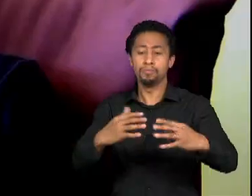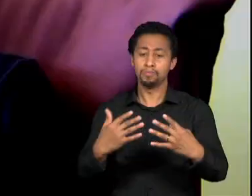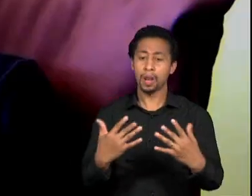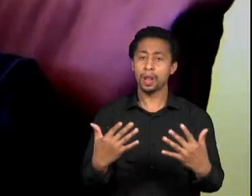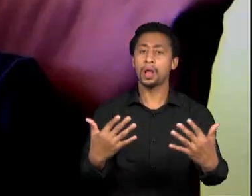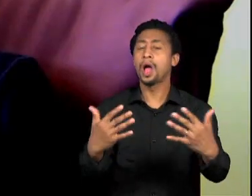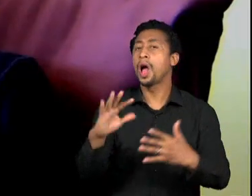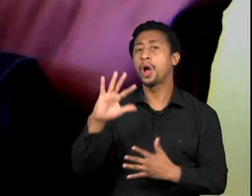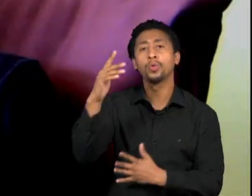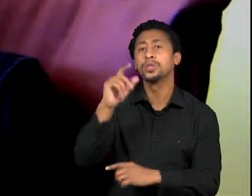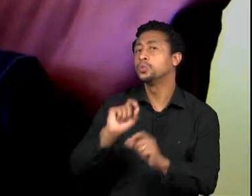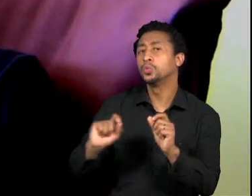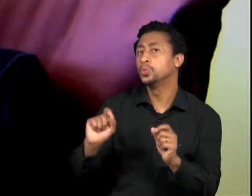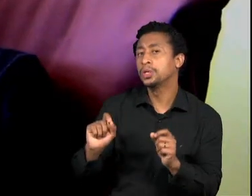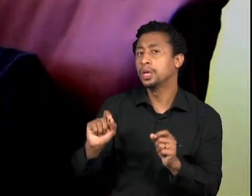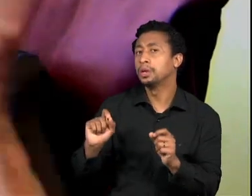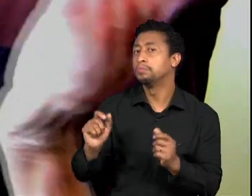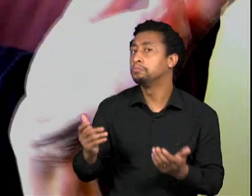intelectual?